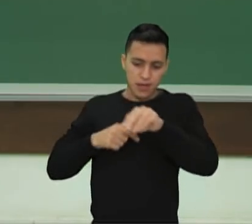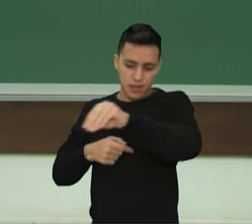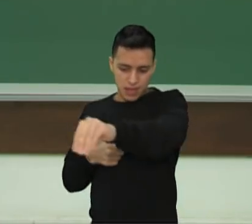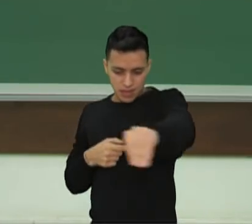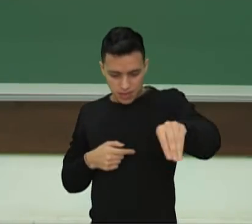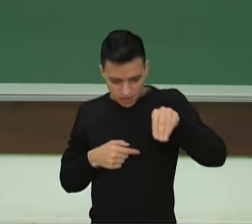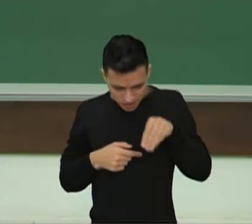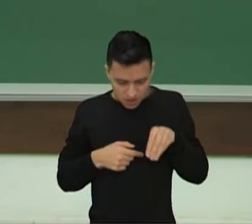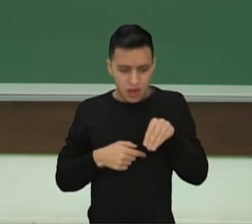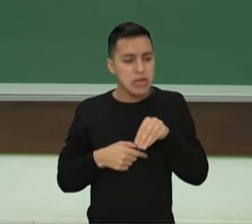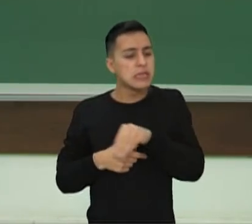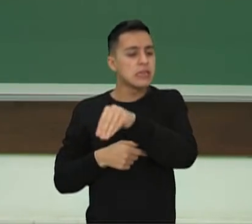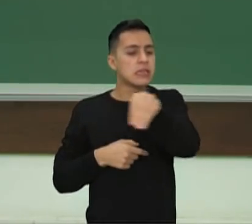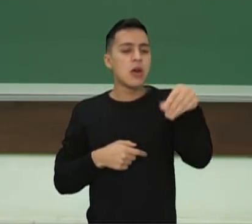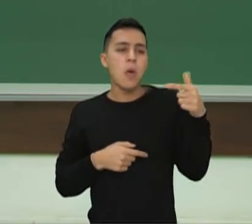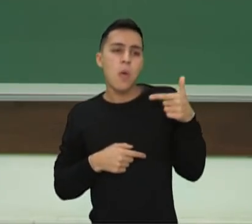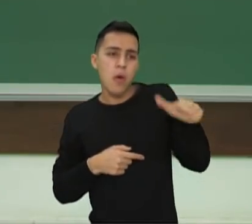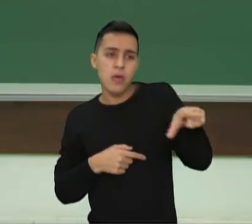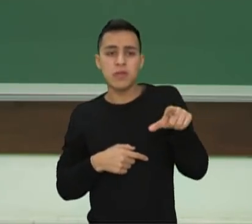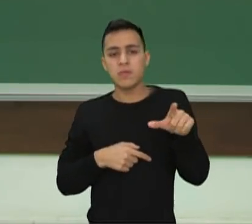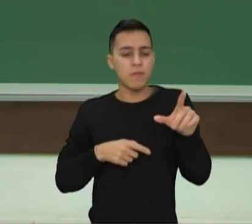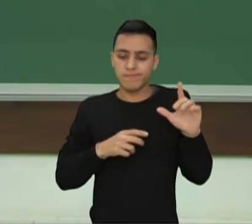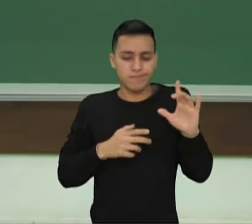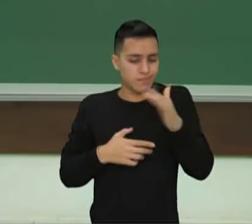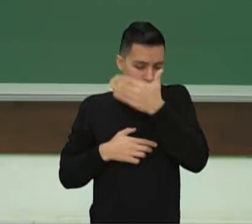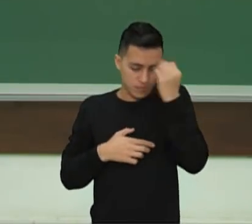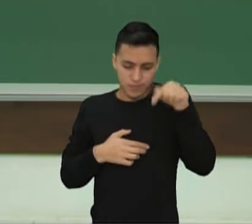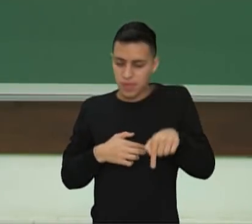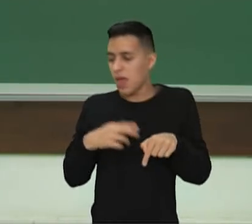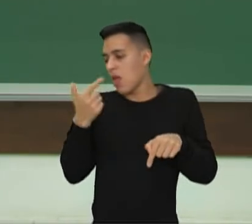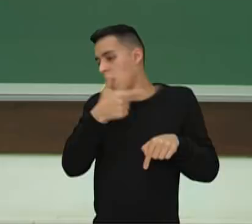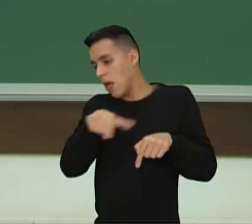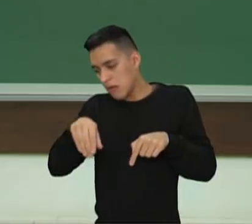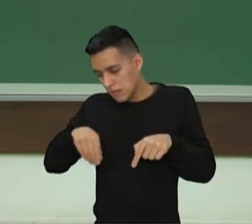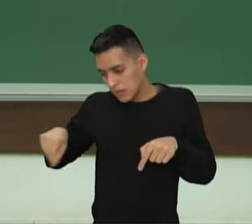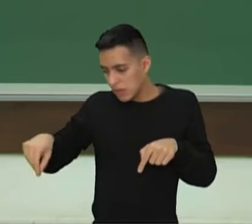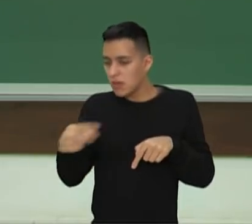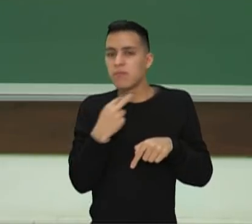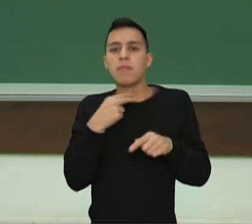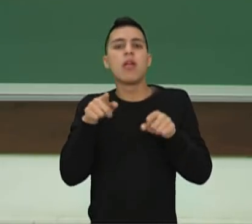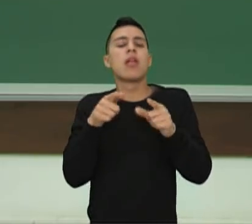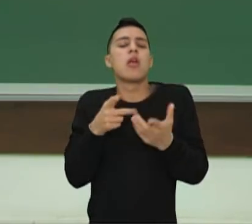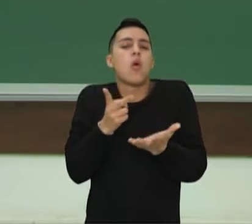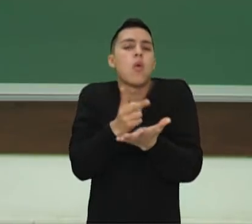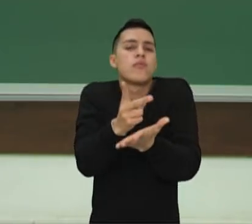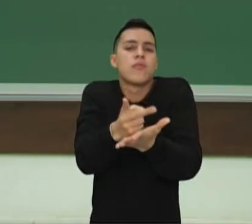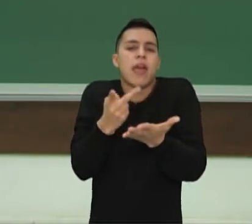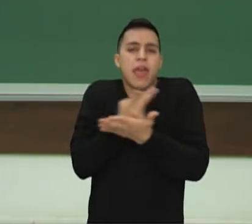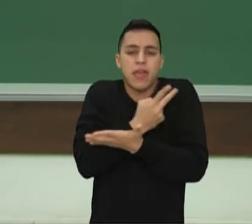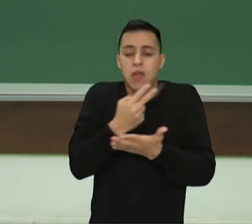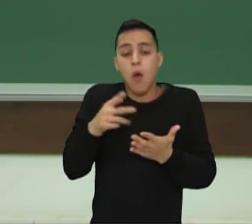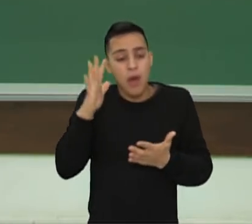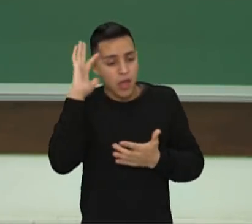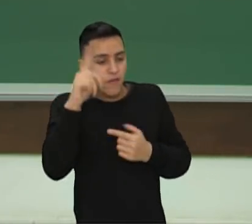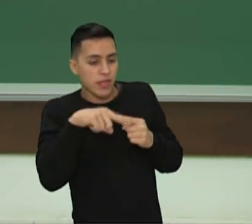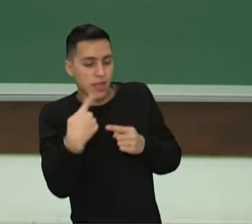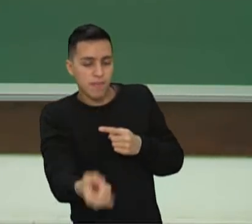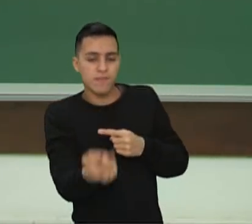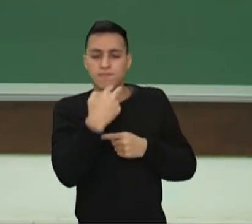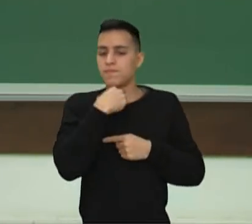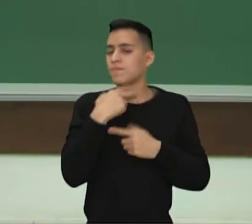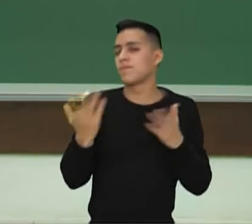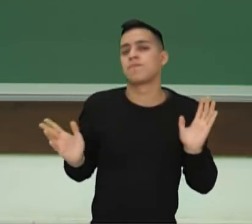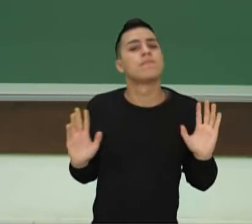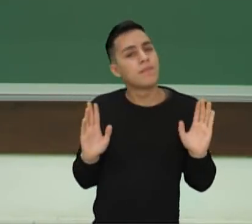cavalo, ou jogar em uma outra casa, ou jogar com outra peça. Eu não posso insistir no erro e eu não posso querer resolver depois. Eu